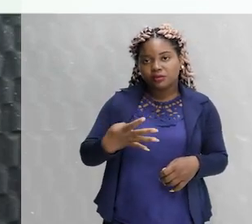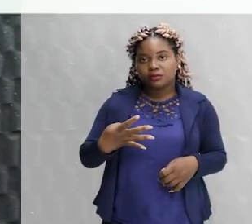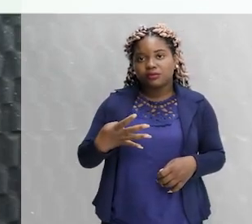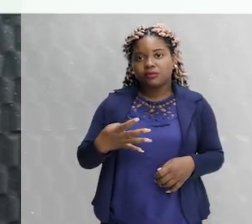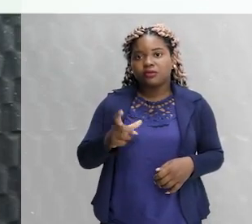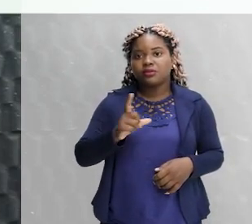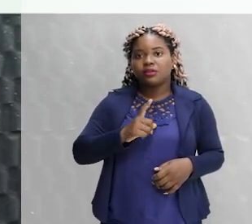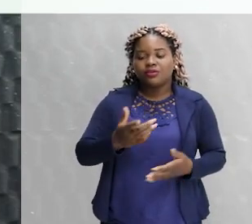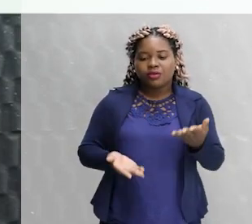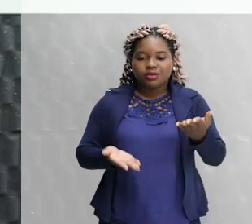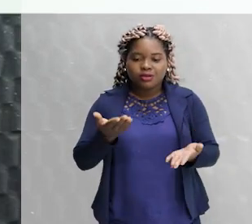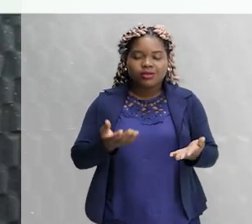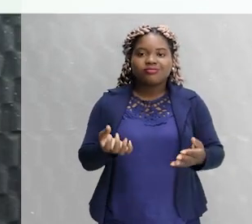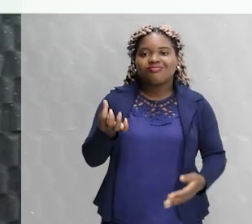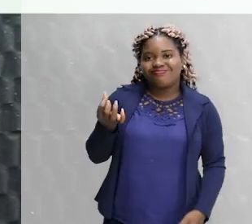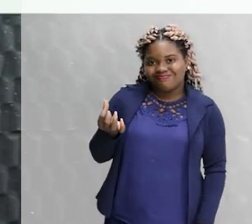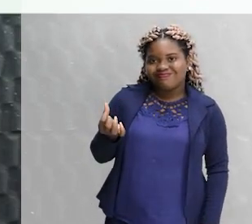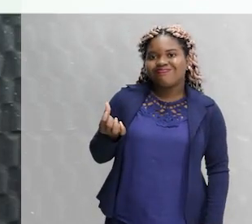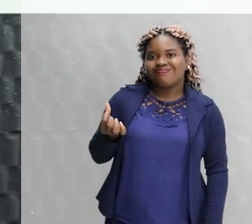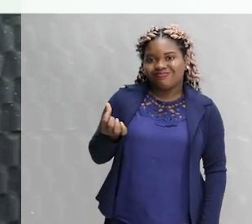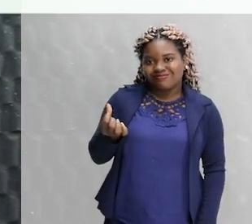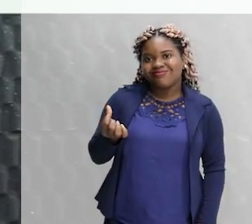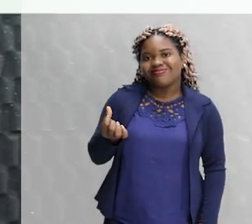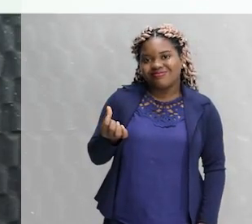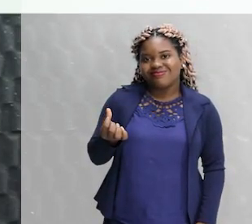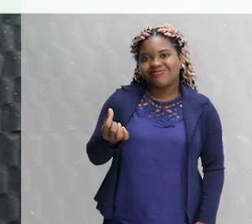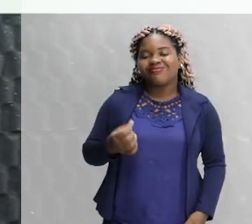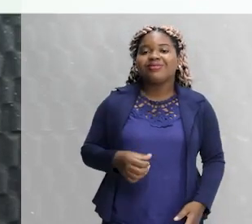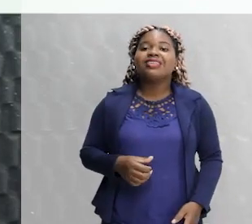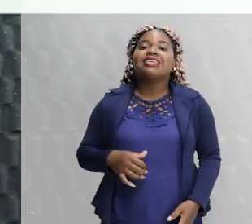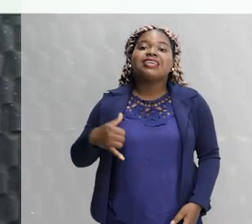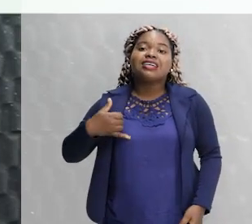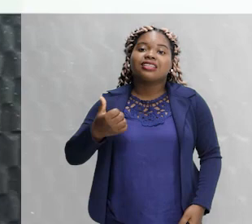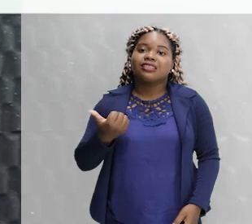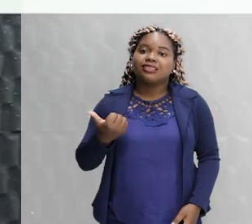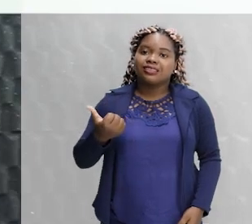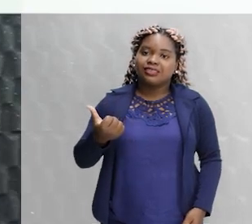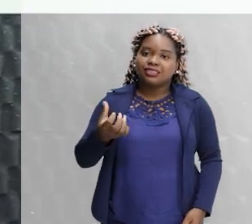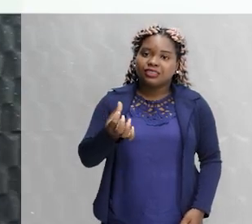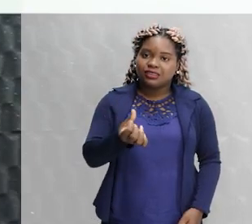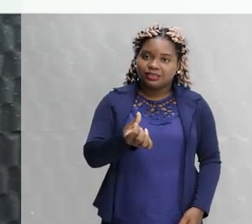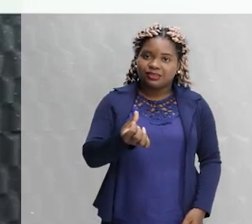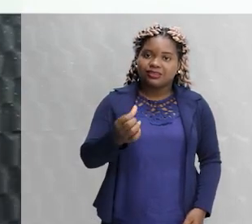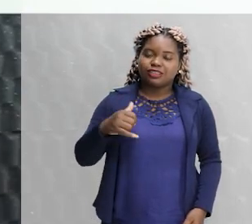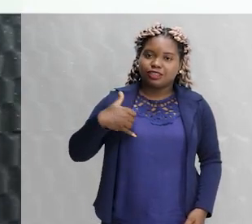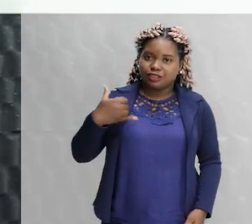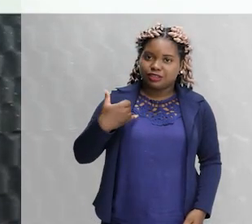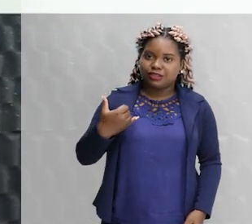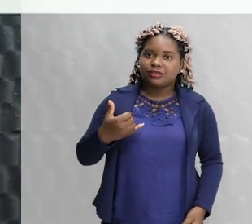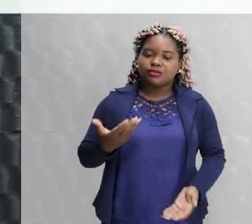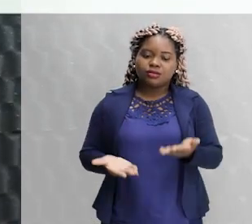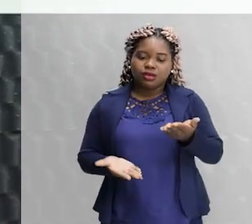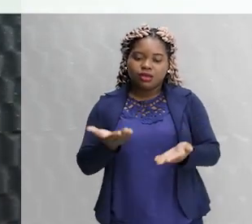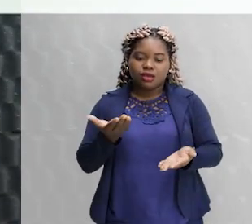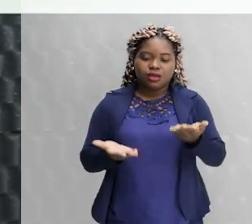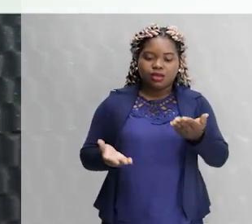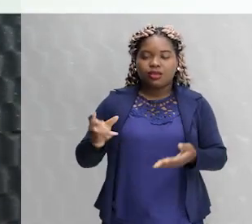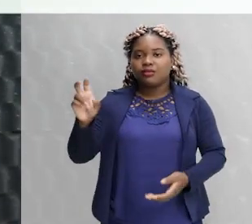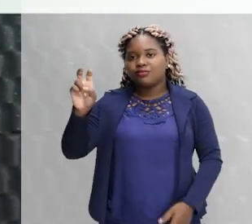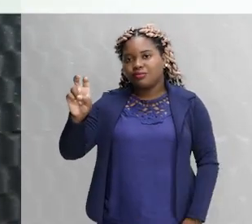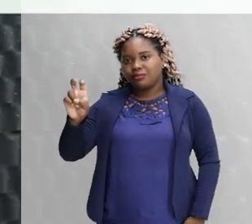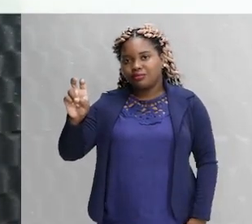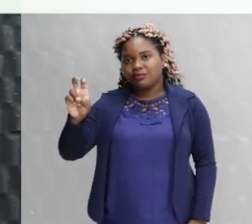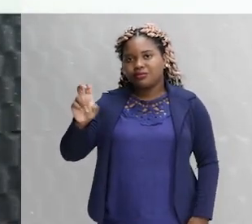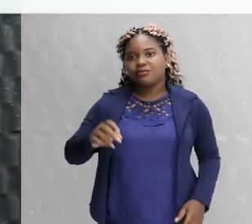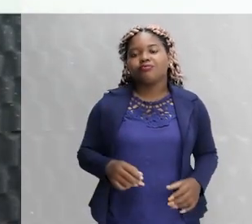20 anos tem peso 9. E essa idade de 16 anos tem peso 5. Porque, como eu falei, esse peso pode ser um